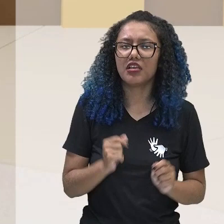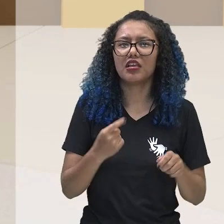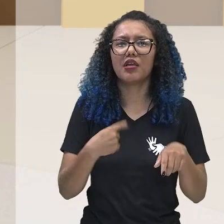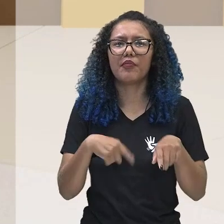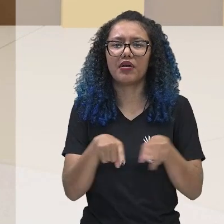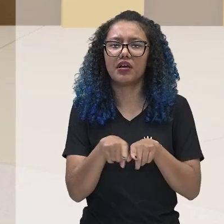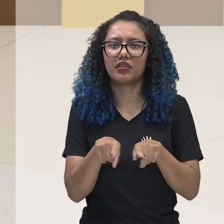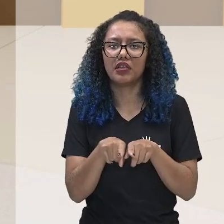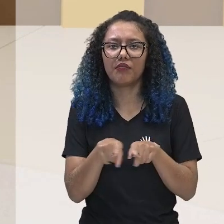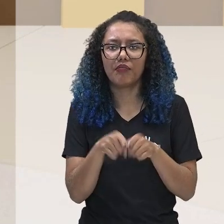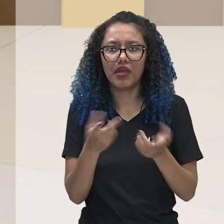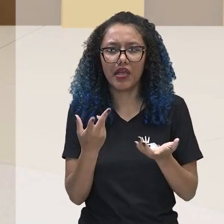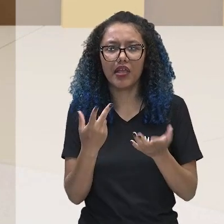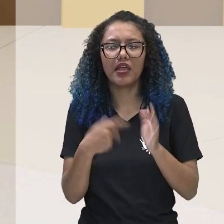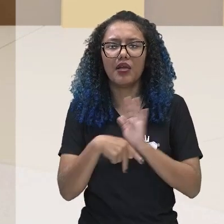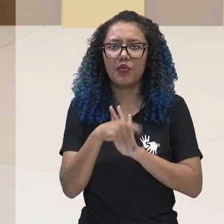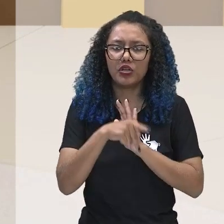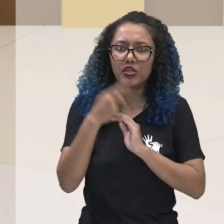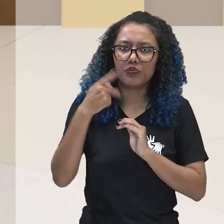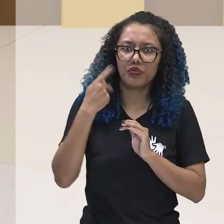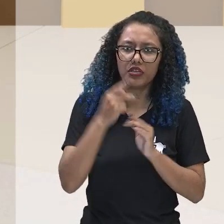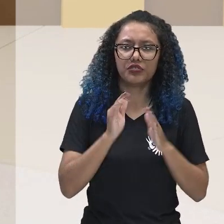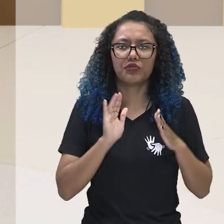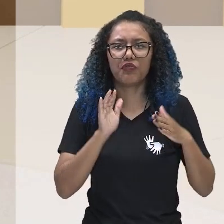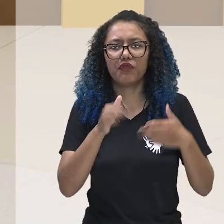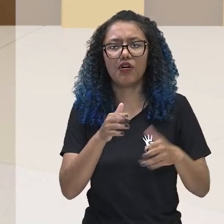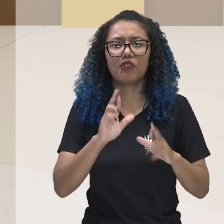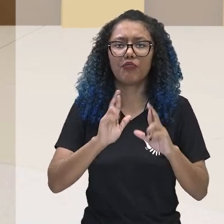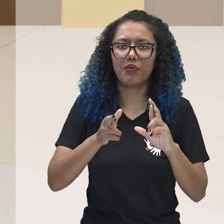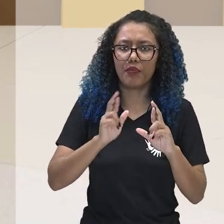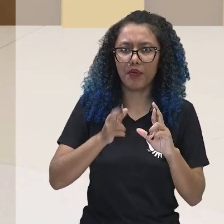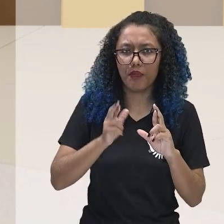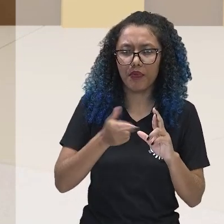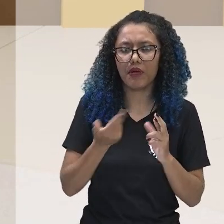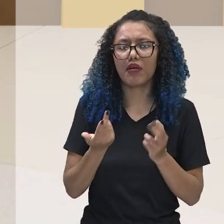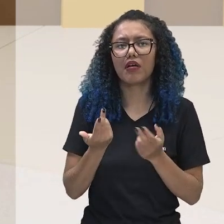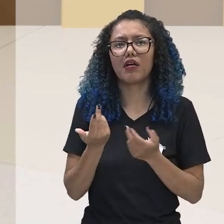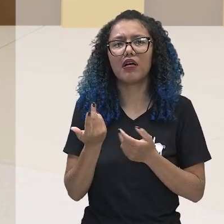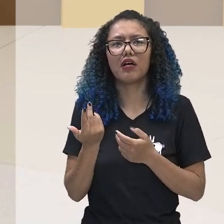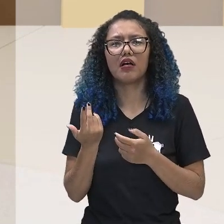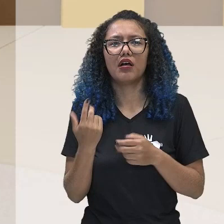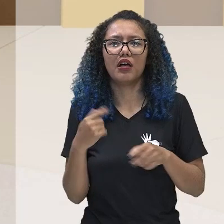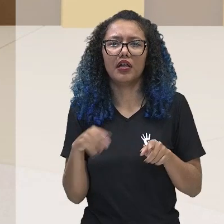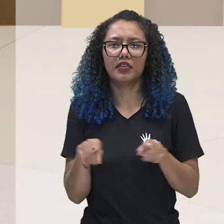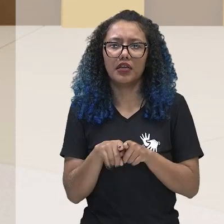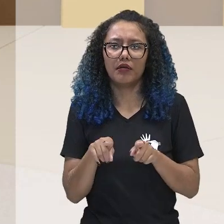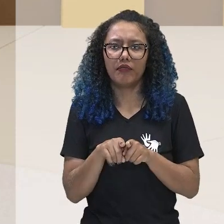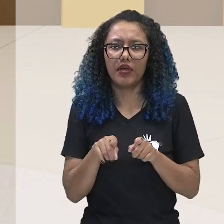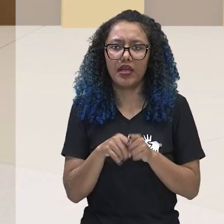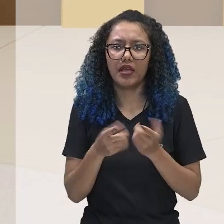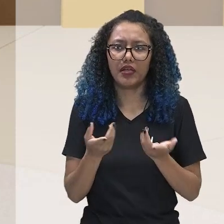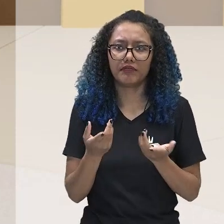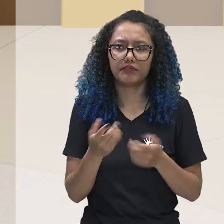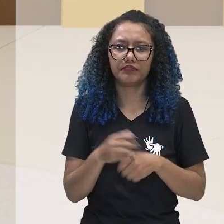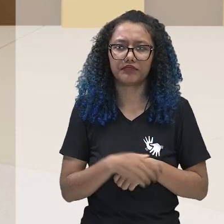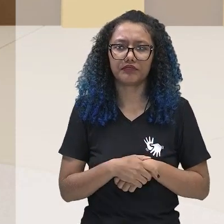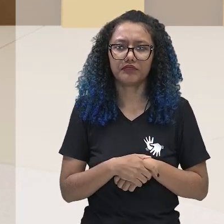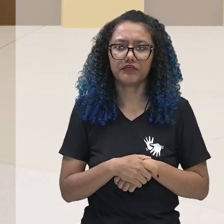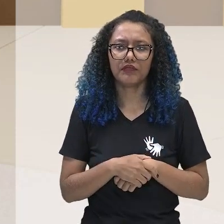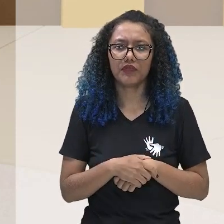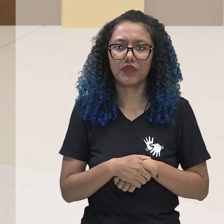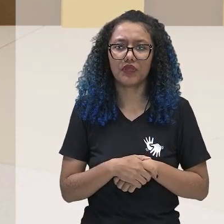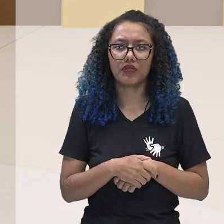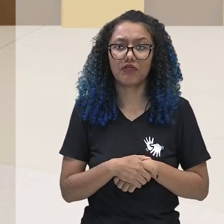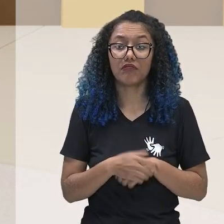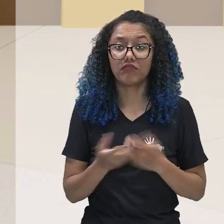políticas voltadas aí para reciclagem, para utilização, para o destino melhor